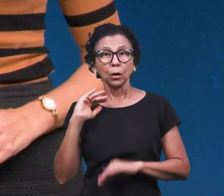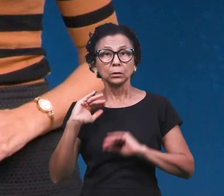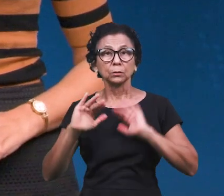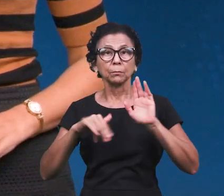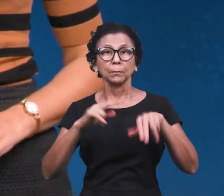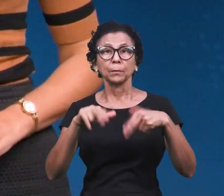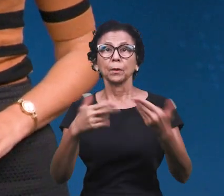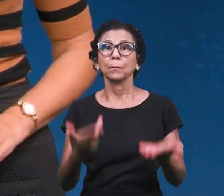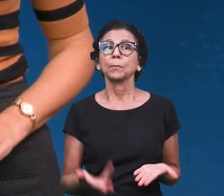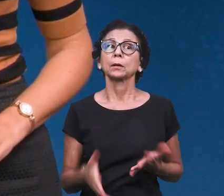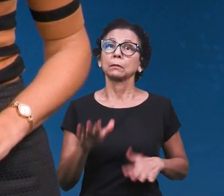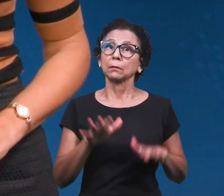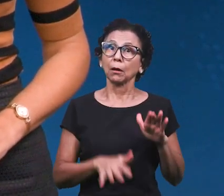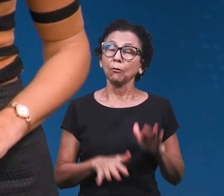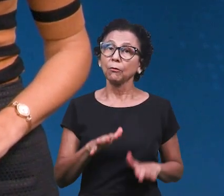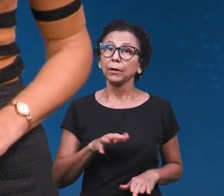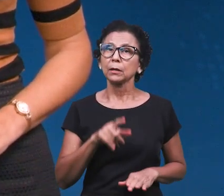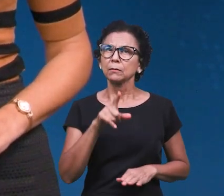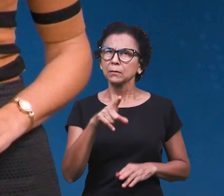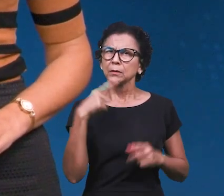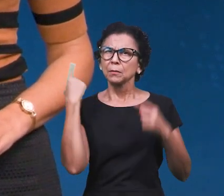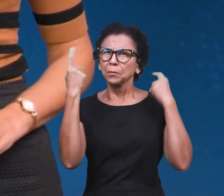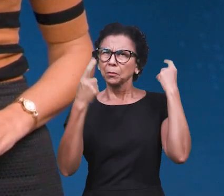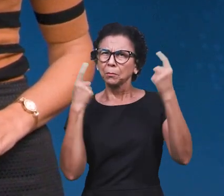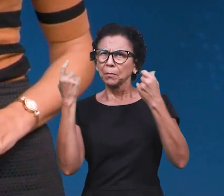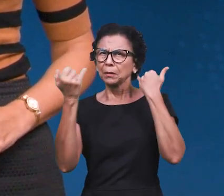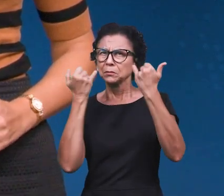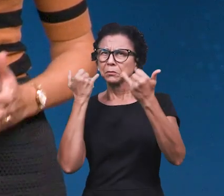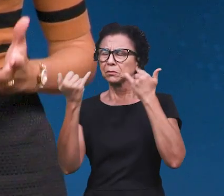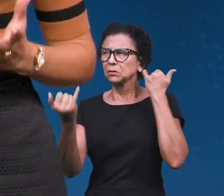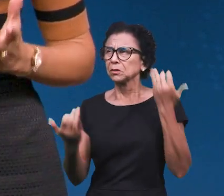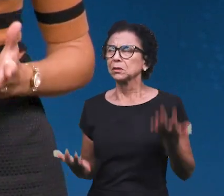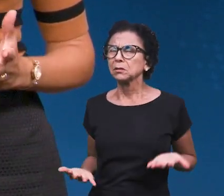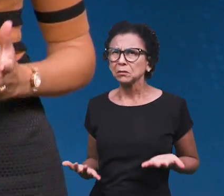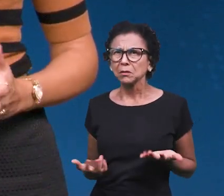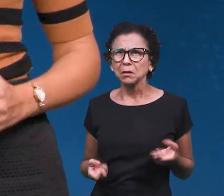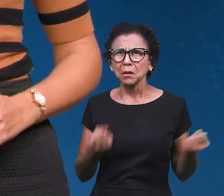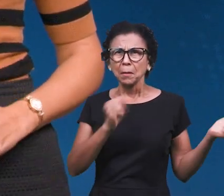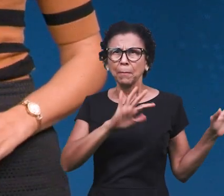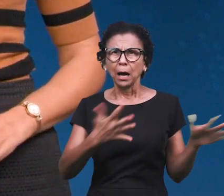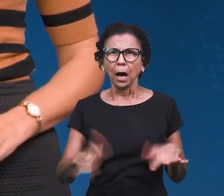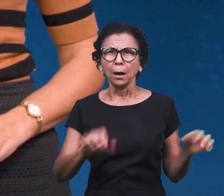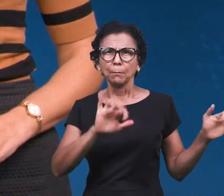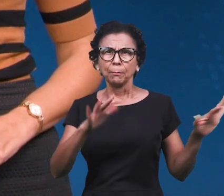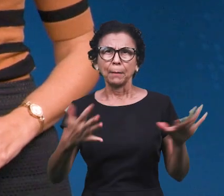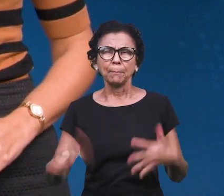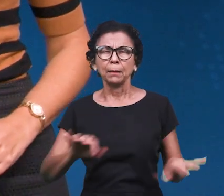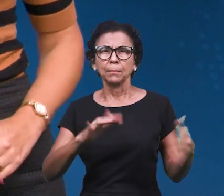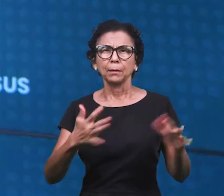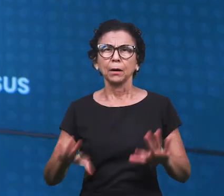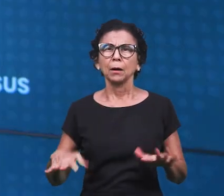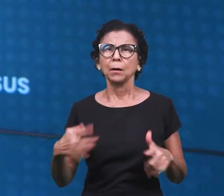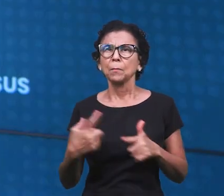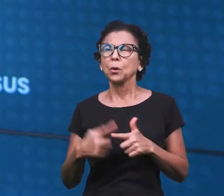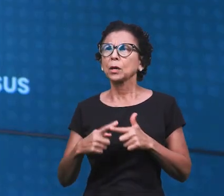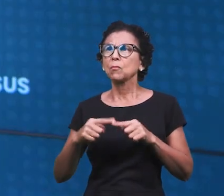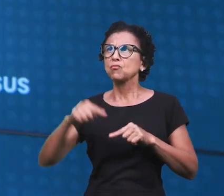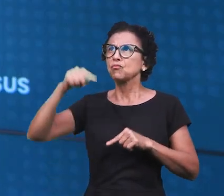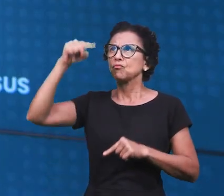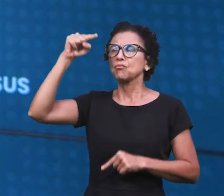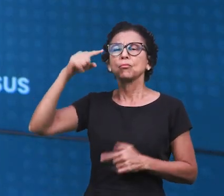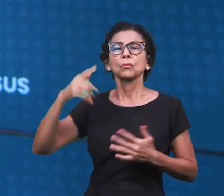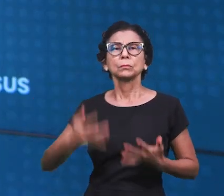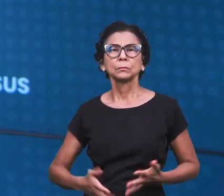ou preocupado com essas notícias e se perguntando por que tem aumentado o número de terremotos. O